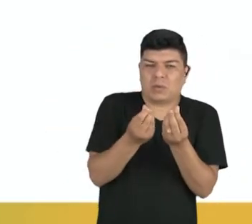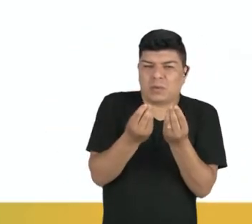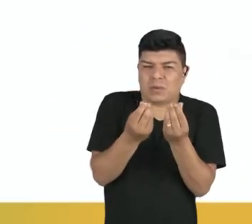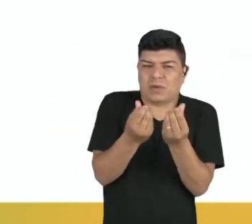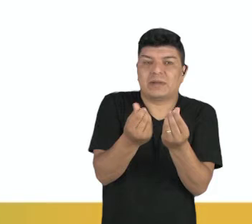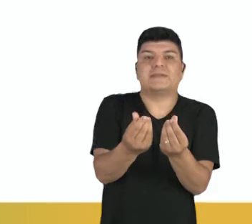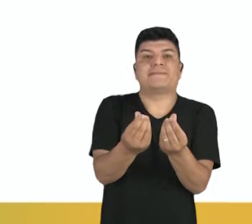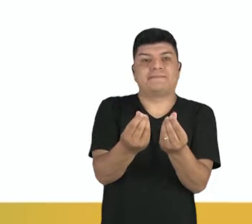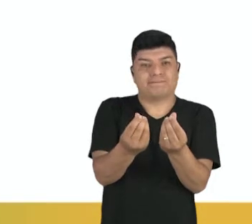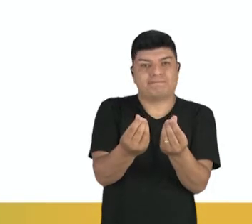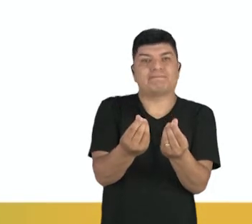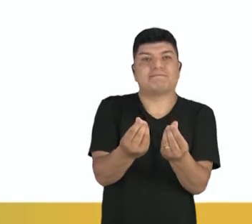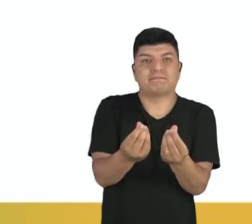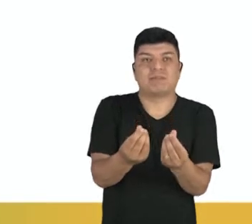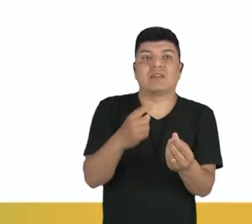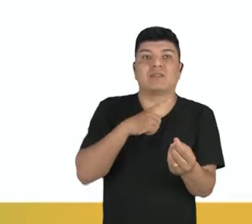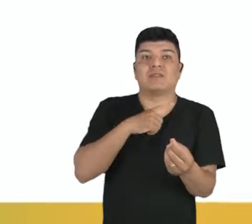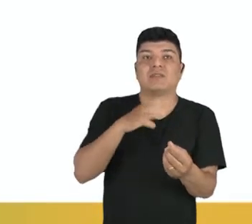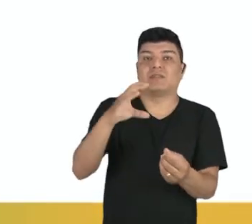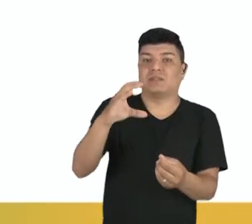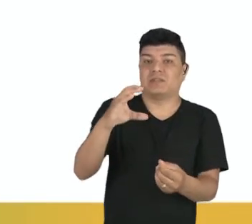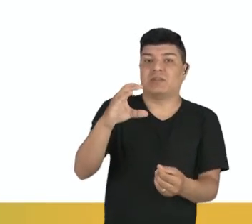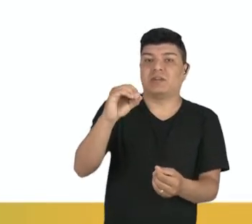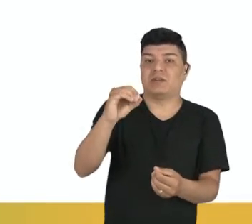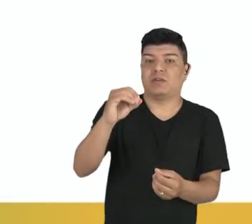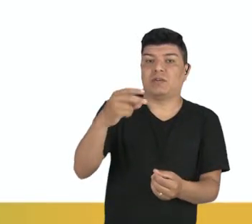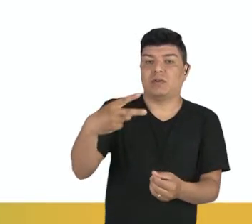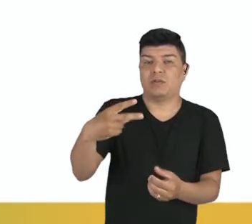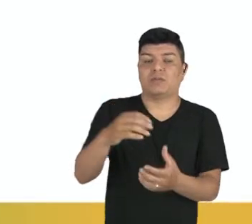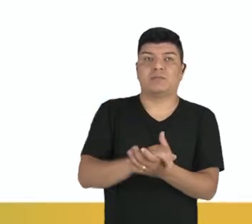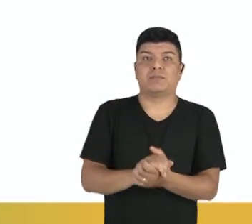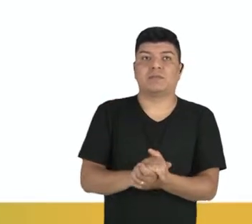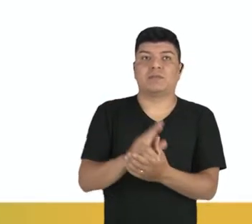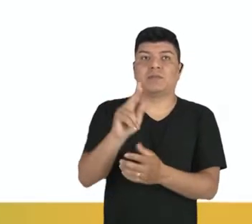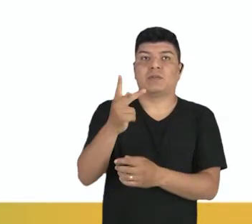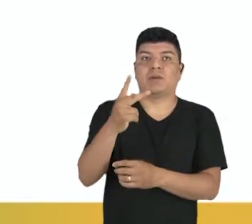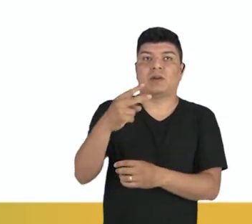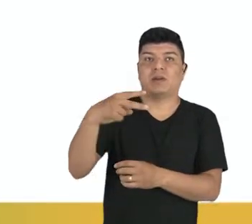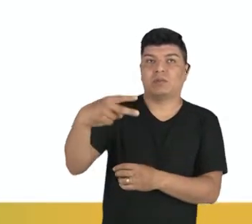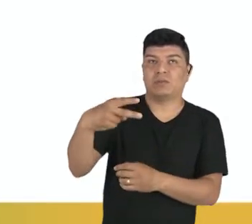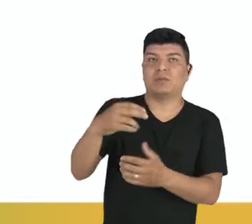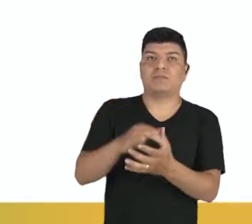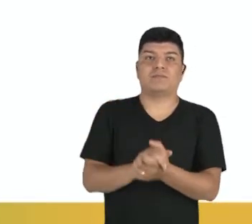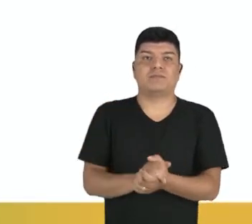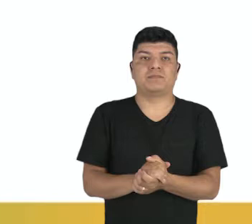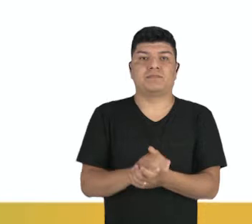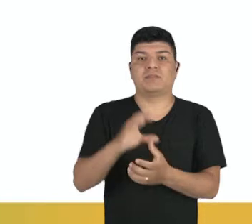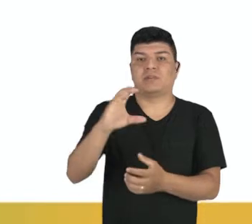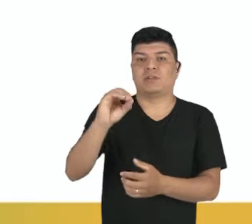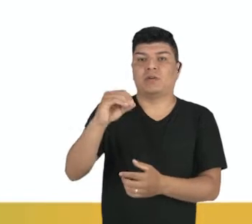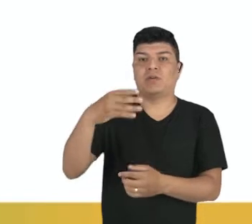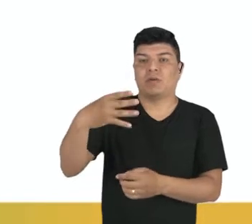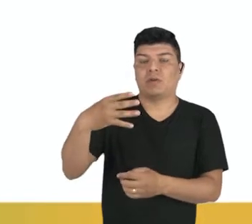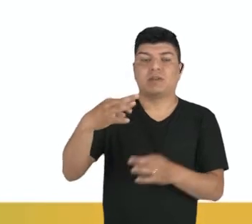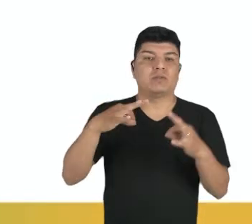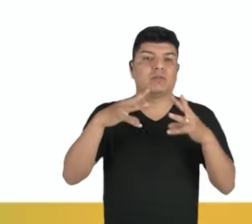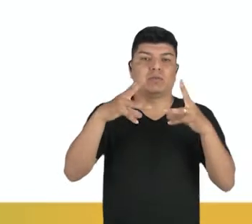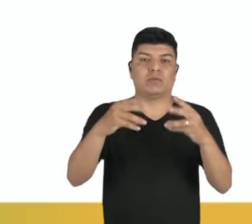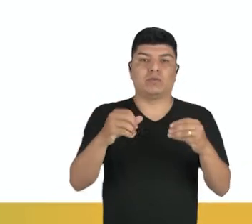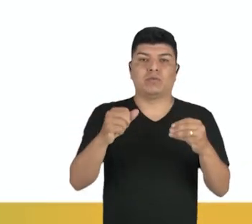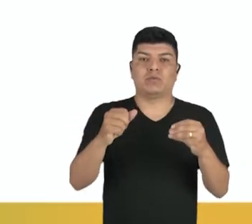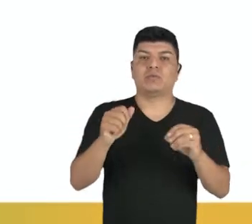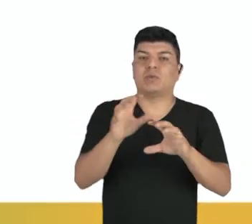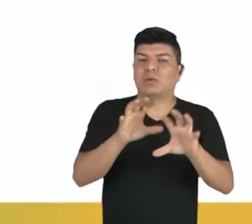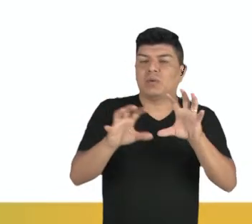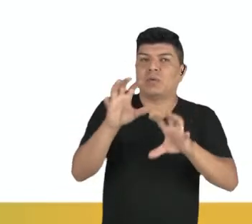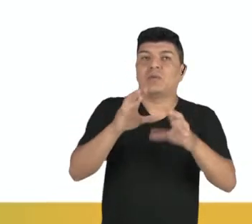elevado quando no ar está o CO2, né, o H2, o CO2, SO4, que são todos esses gases